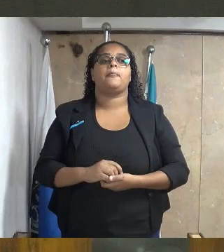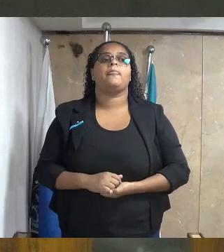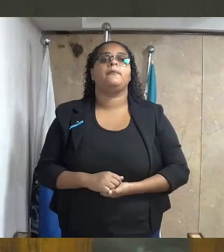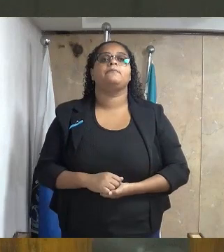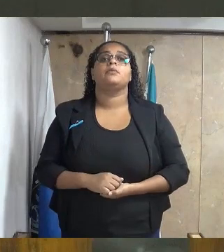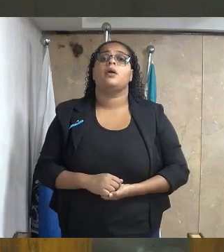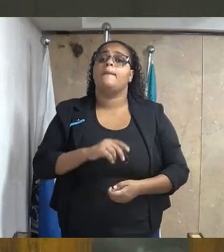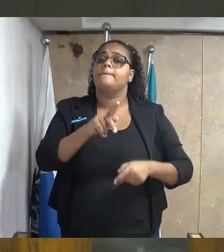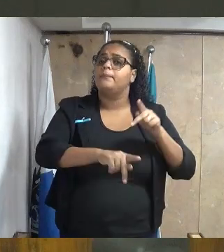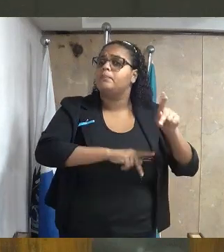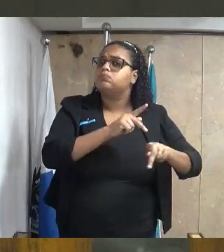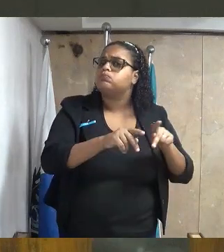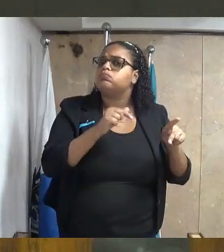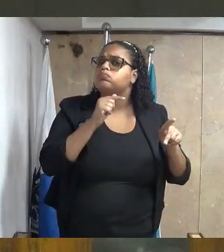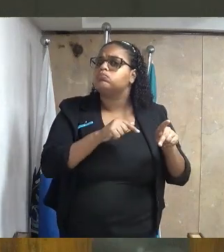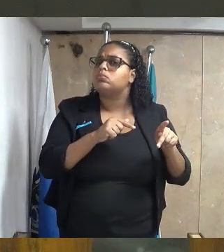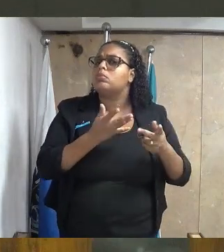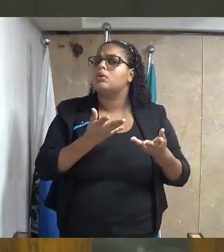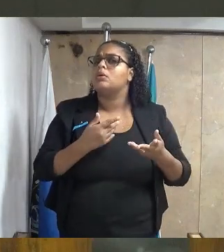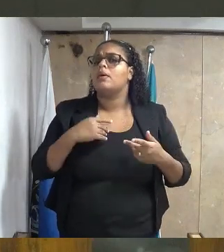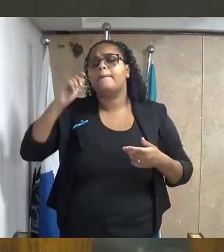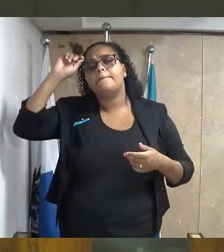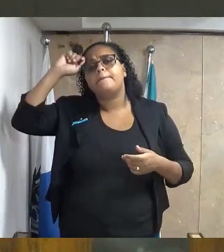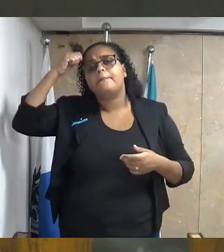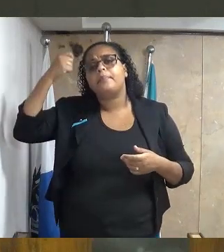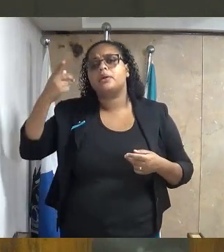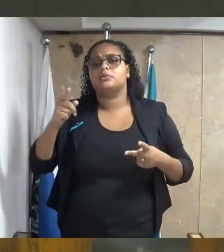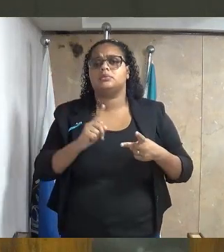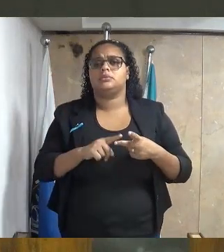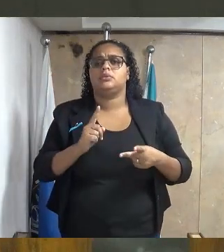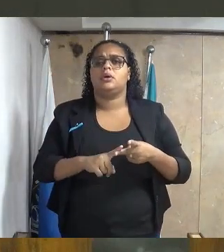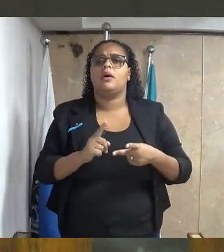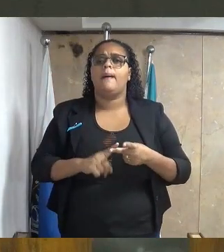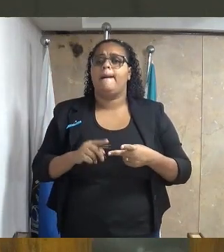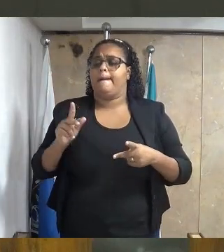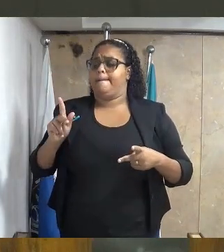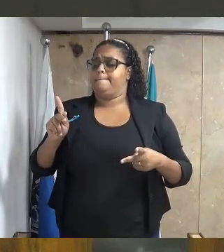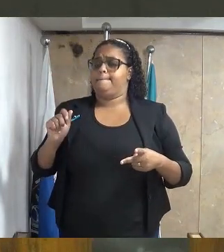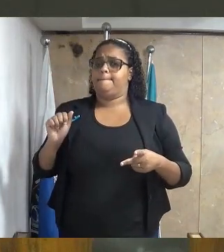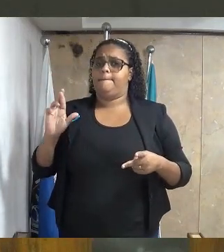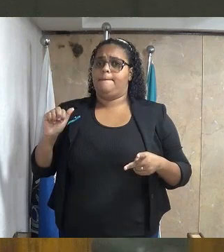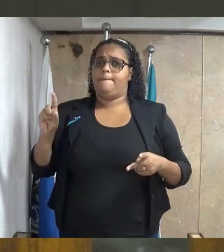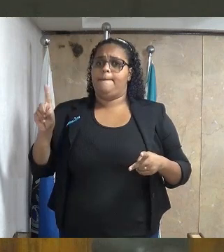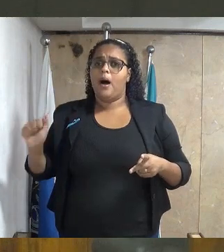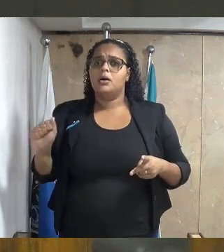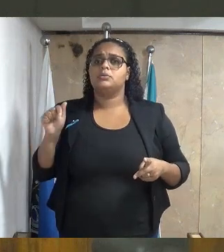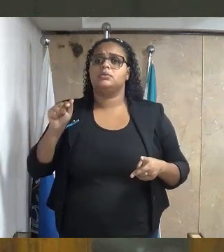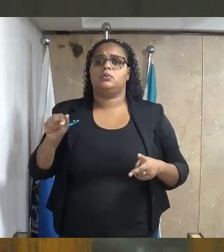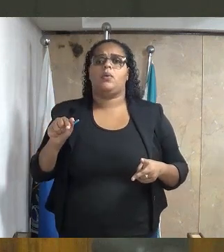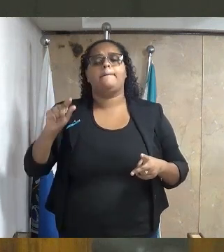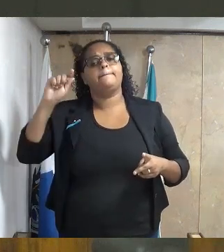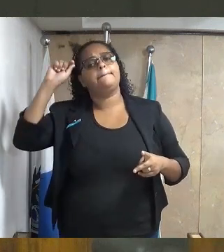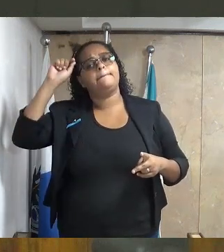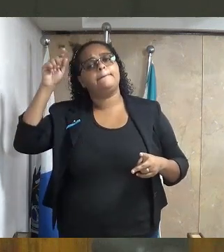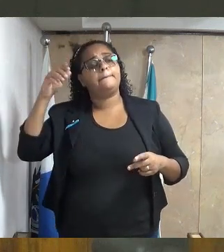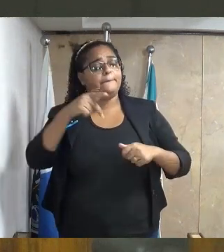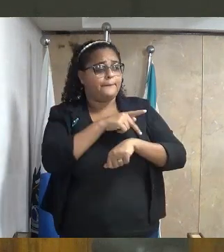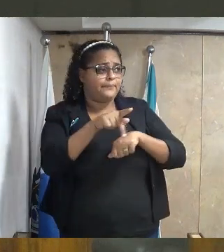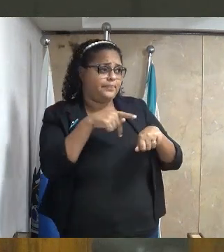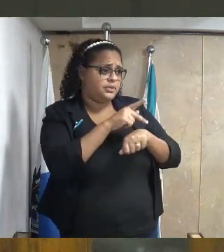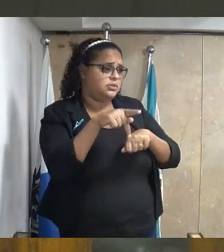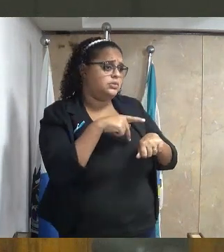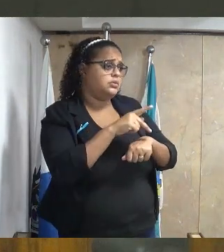que a população preta, parda, neste país é a grande